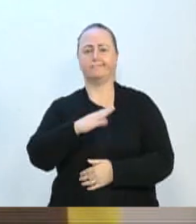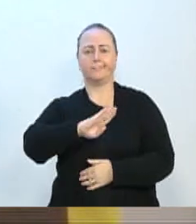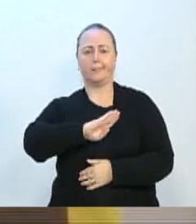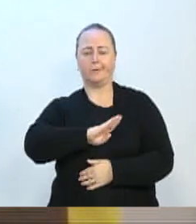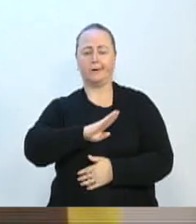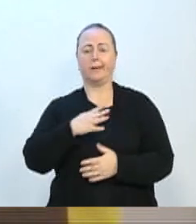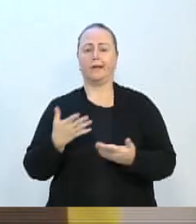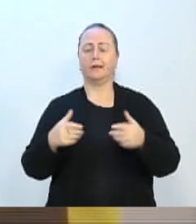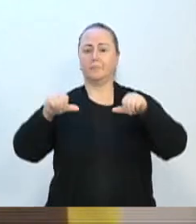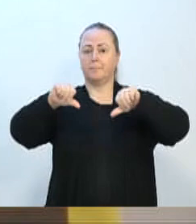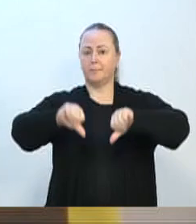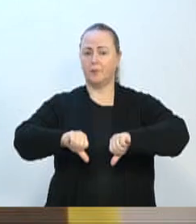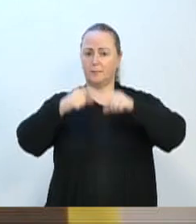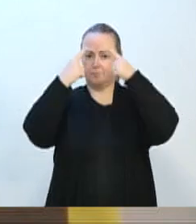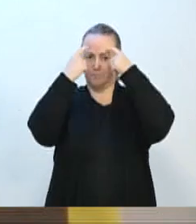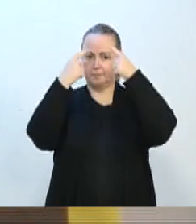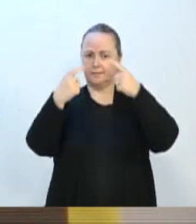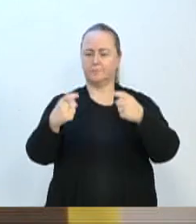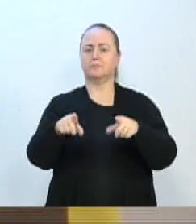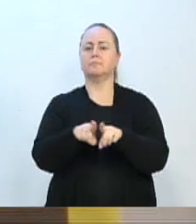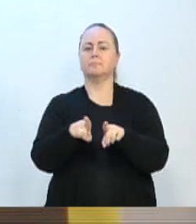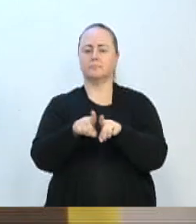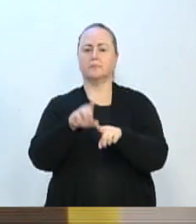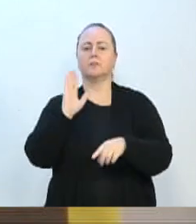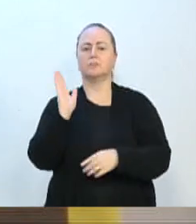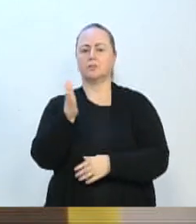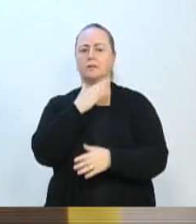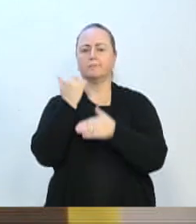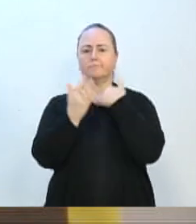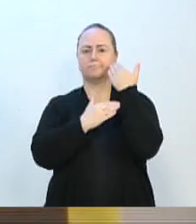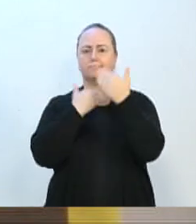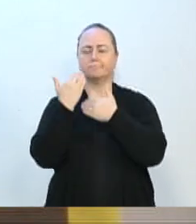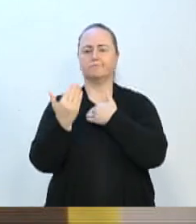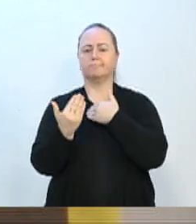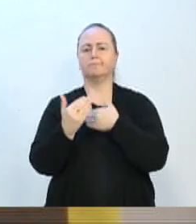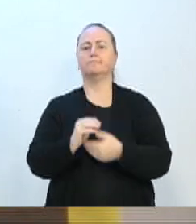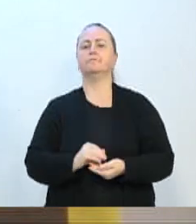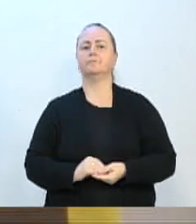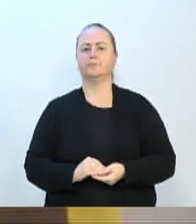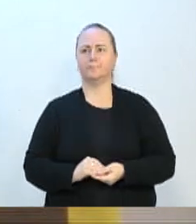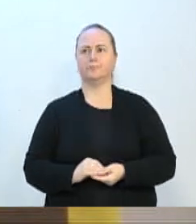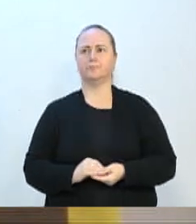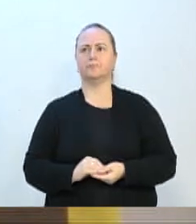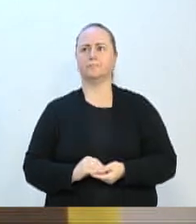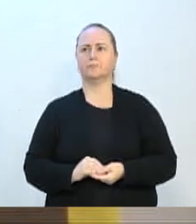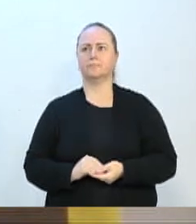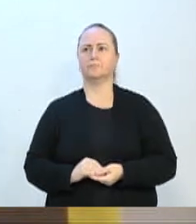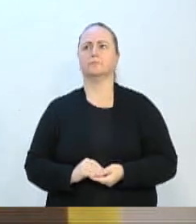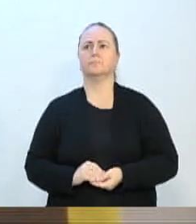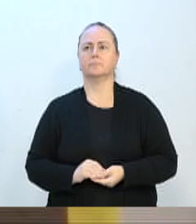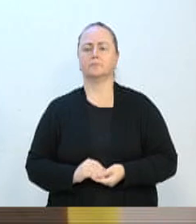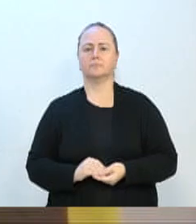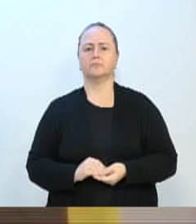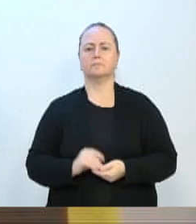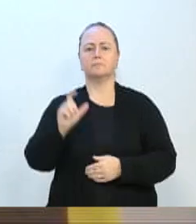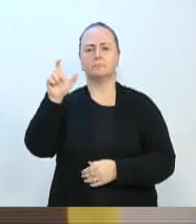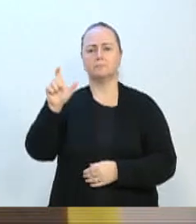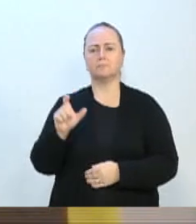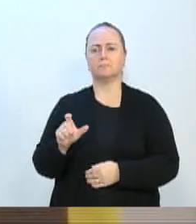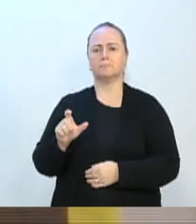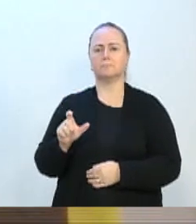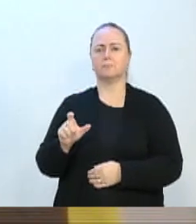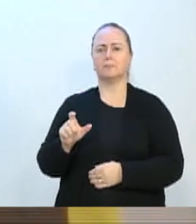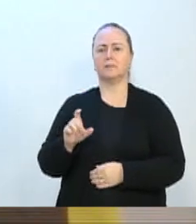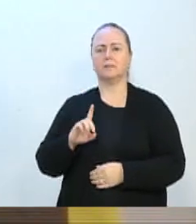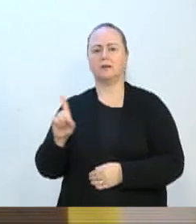muita violência inclusive convida ceifadas tiradas por um ser de esquerda ou seja de direito onde devia prevalecer o respeito à